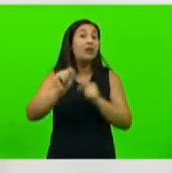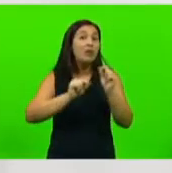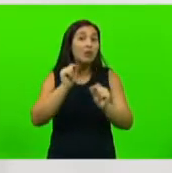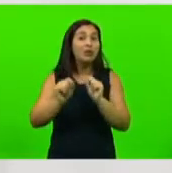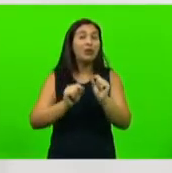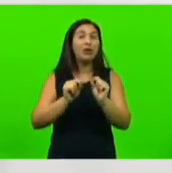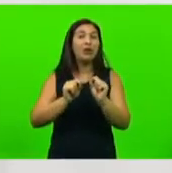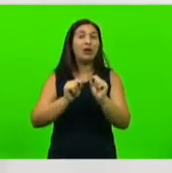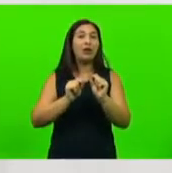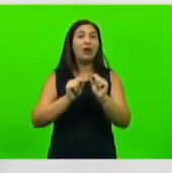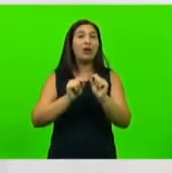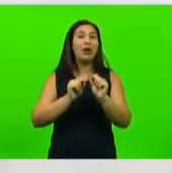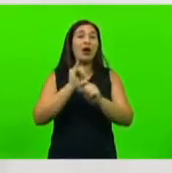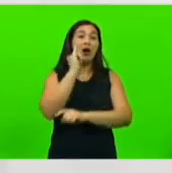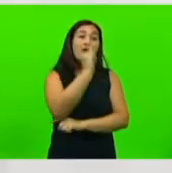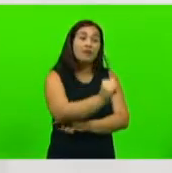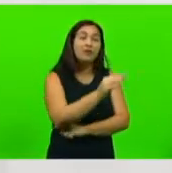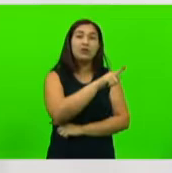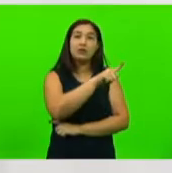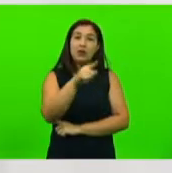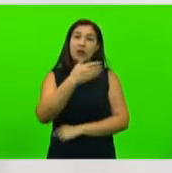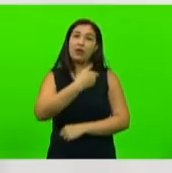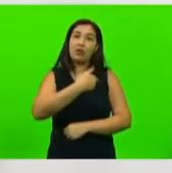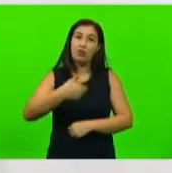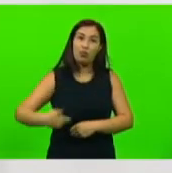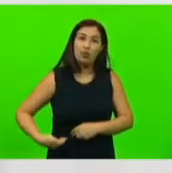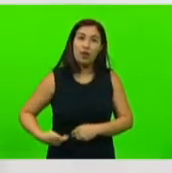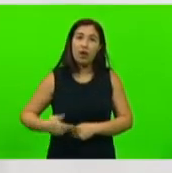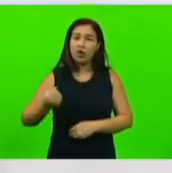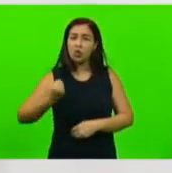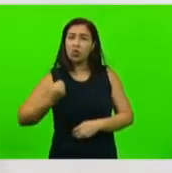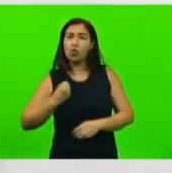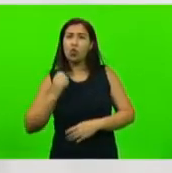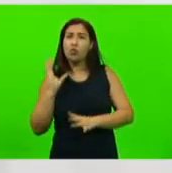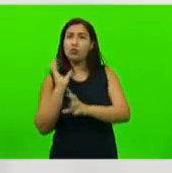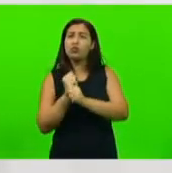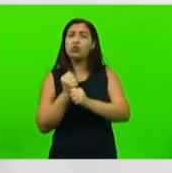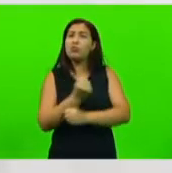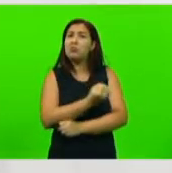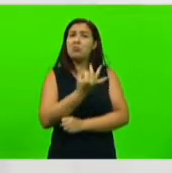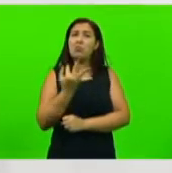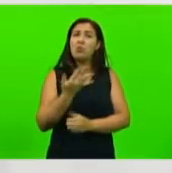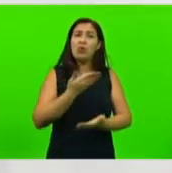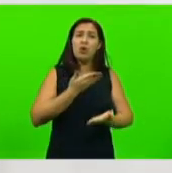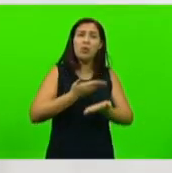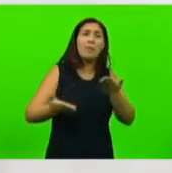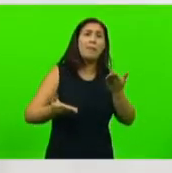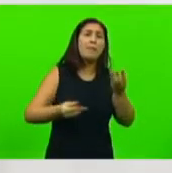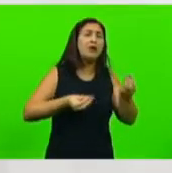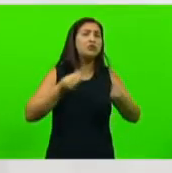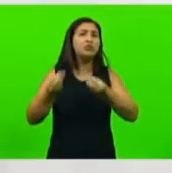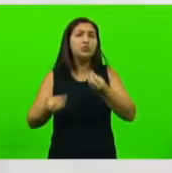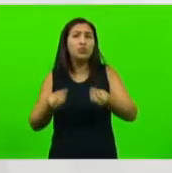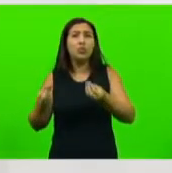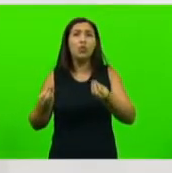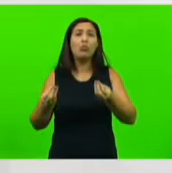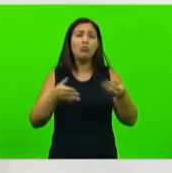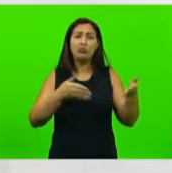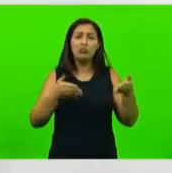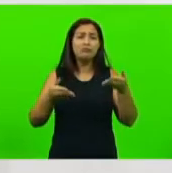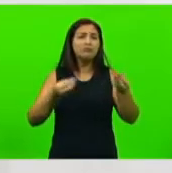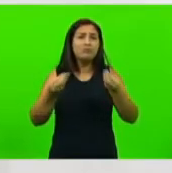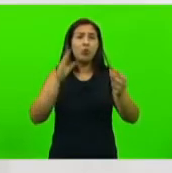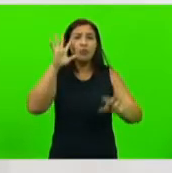até o governo os dados, os números dos agricultores, o levantamento das perdas desses agricultores e um caminho para que eles